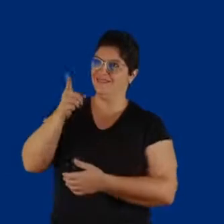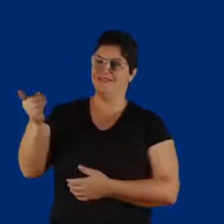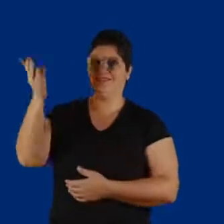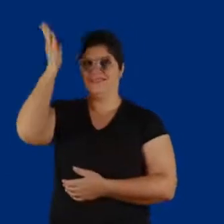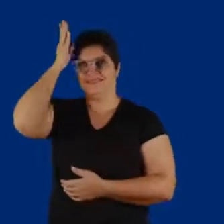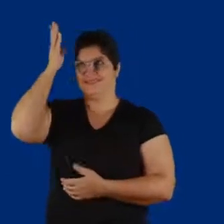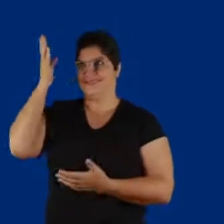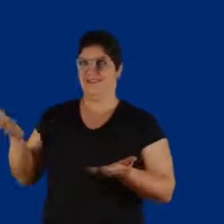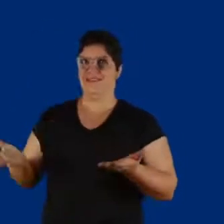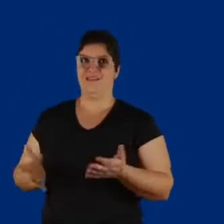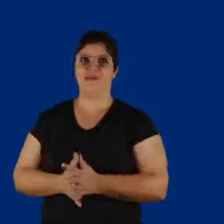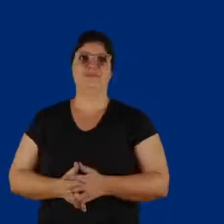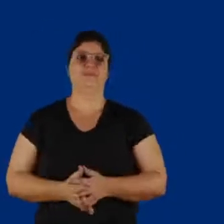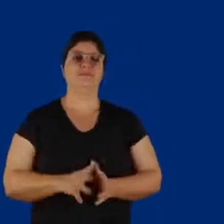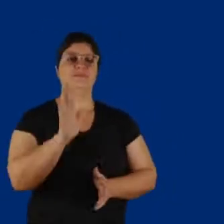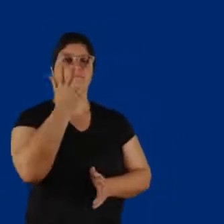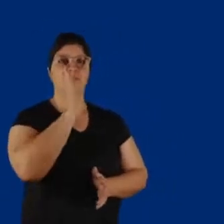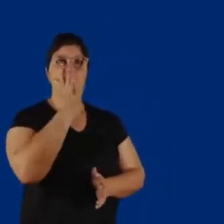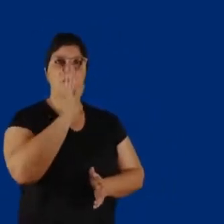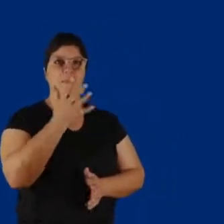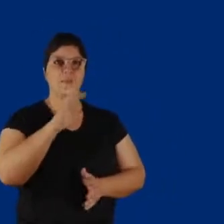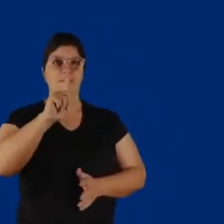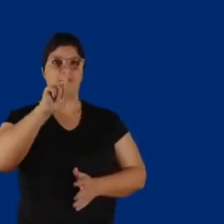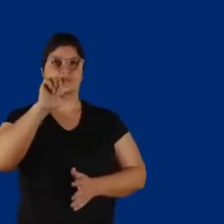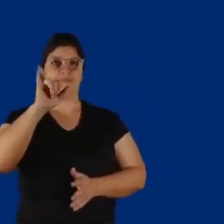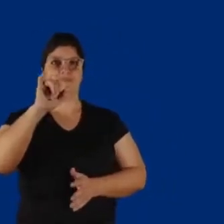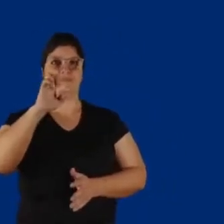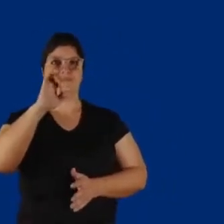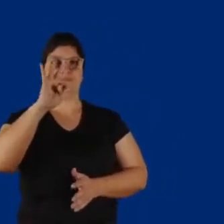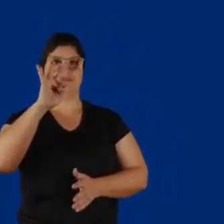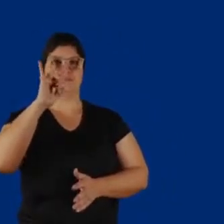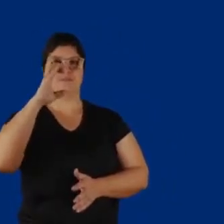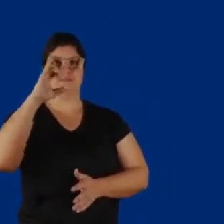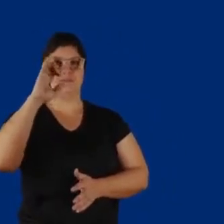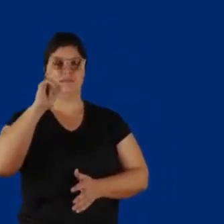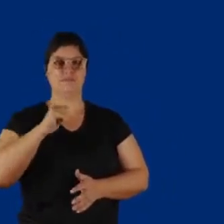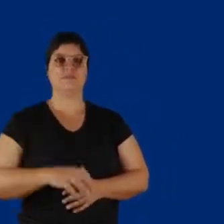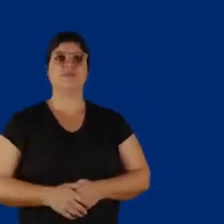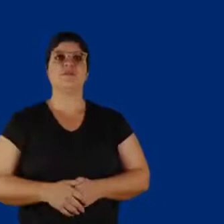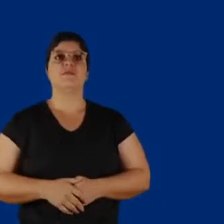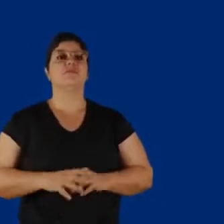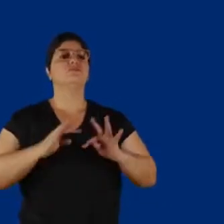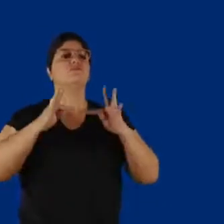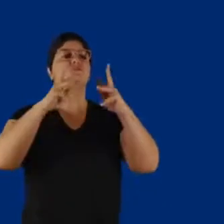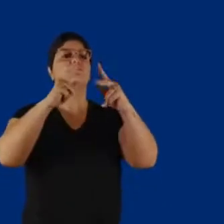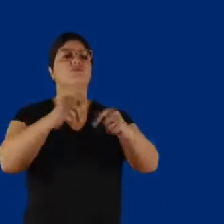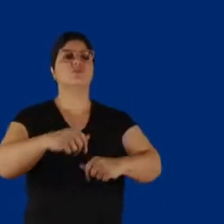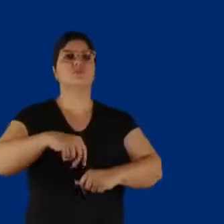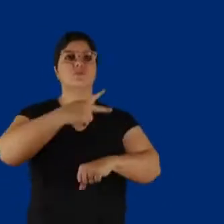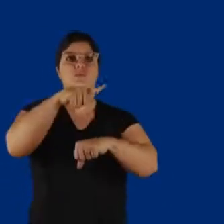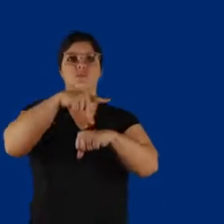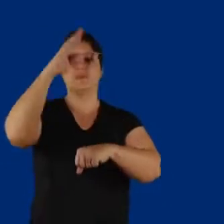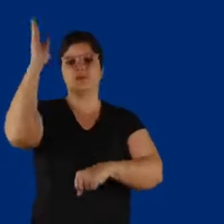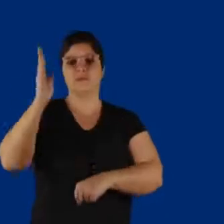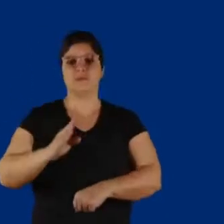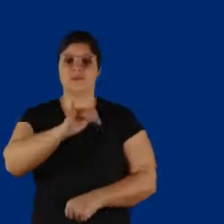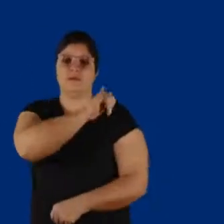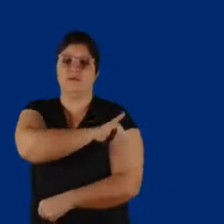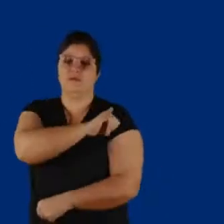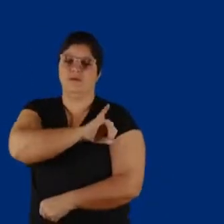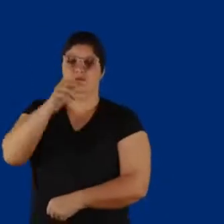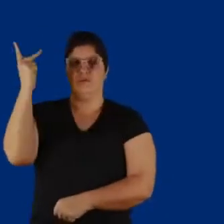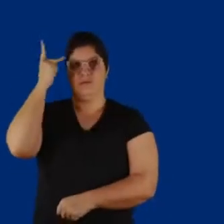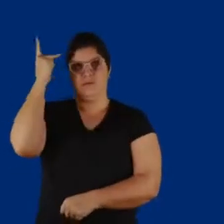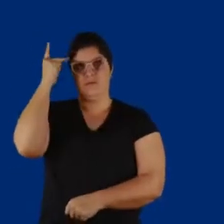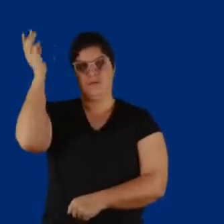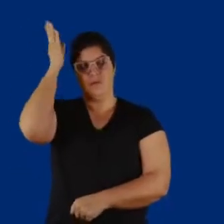Olá, Letícia. Olá a todo mundo, toda a comunidade aí do Brasil e do Rio de Janeiro e de São Paulo, do